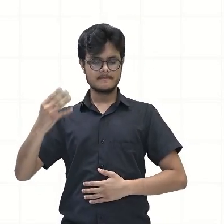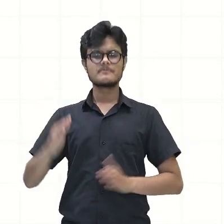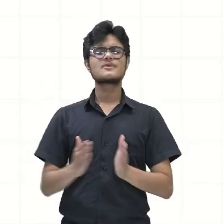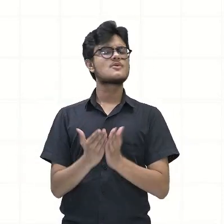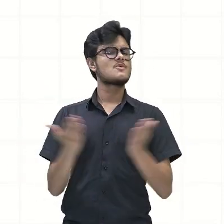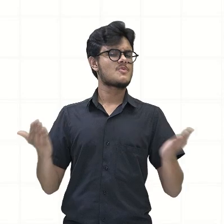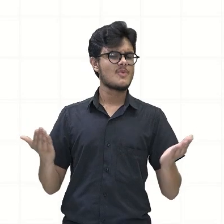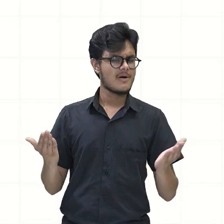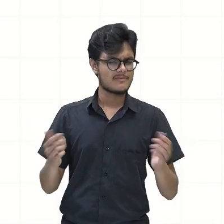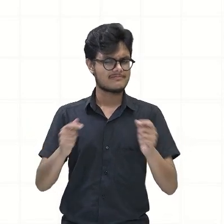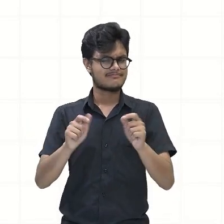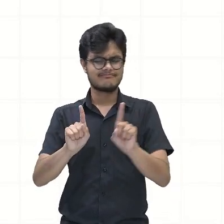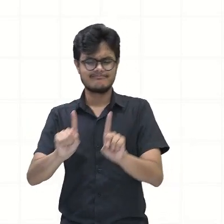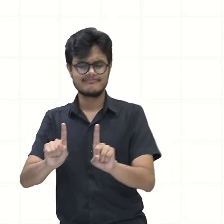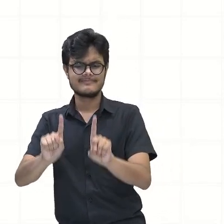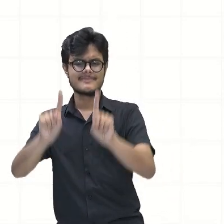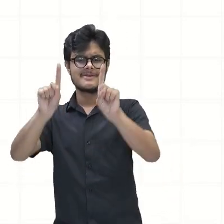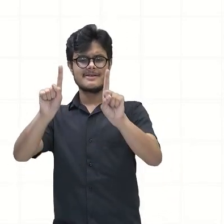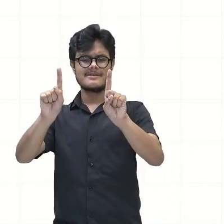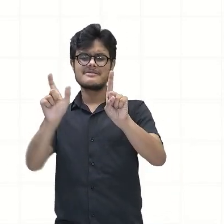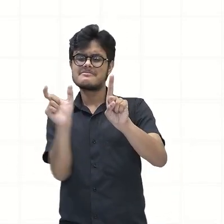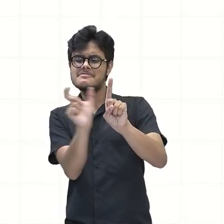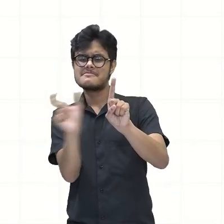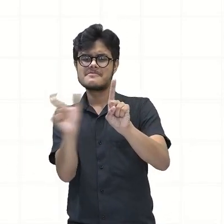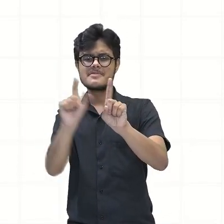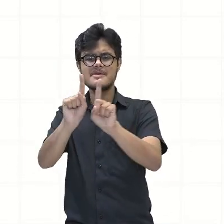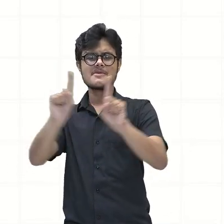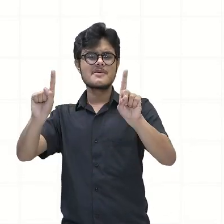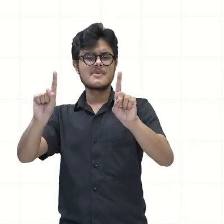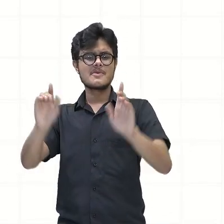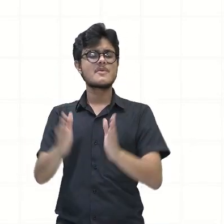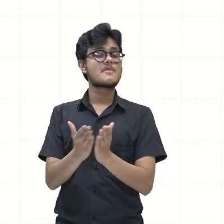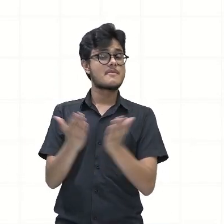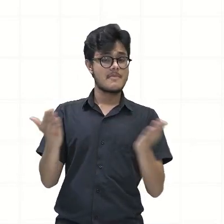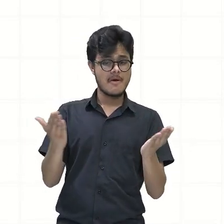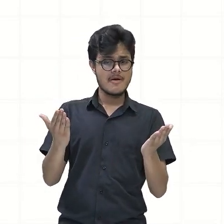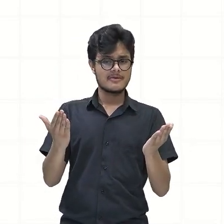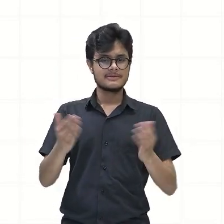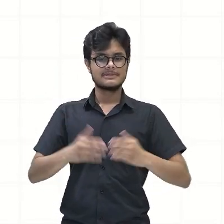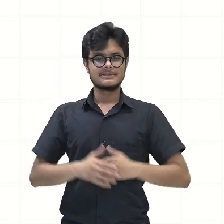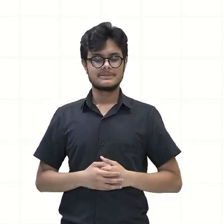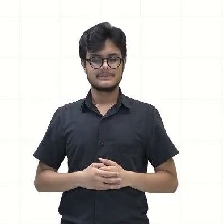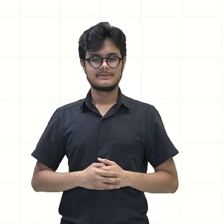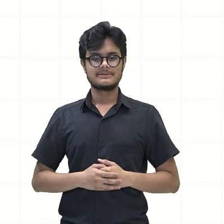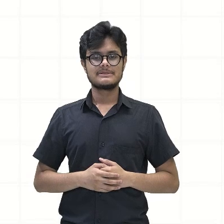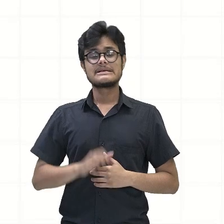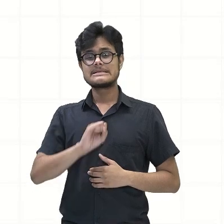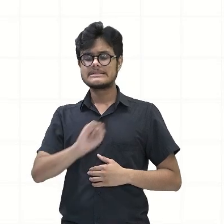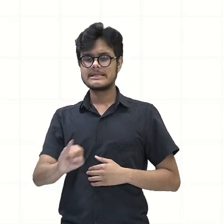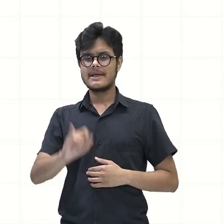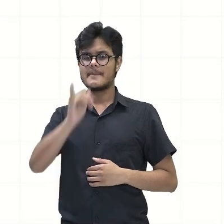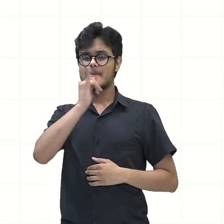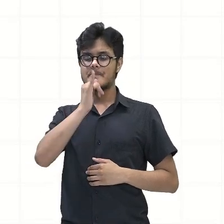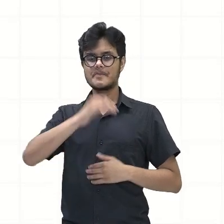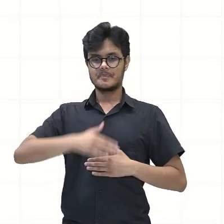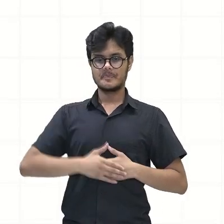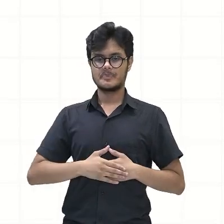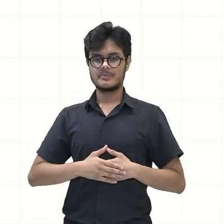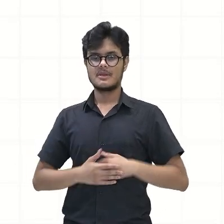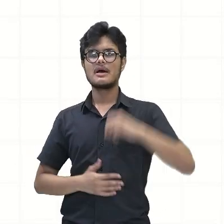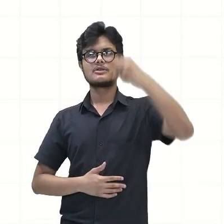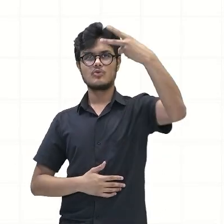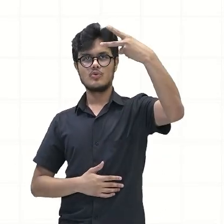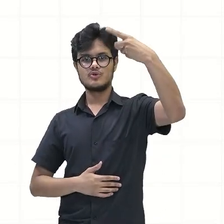essa distância? É exatamente essa distância aqui, ó. Né? Se a gente fosse contar, aí a gente também chegaria na distância,